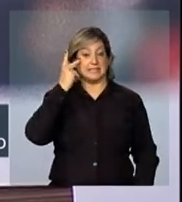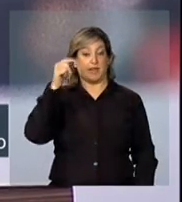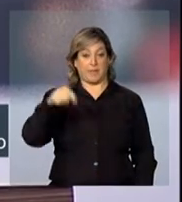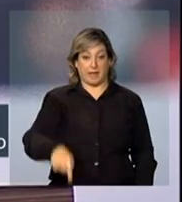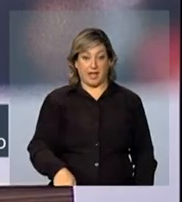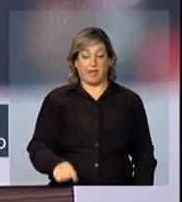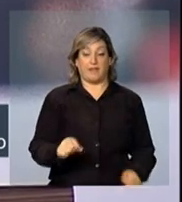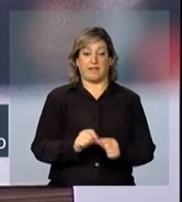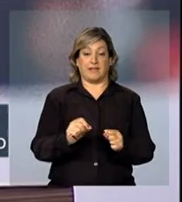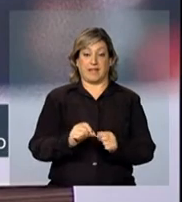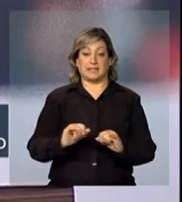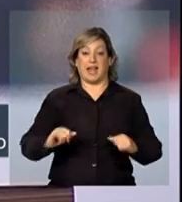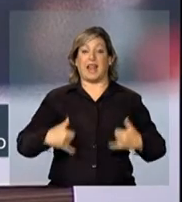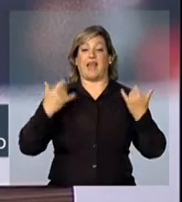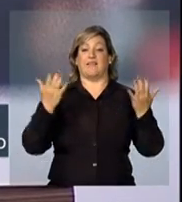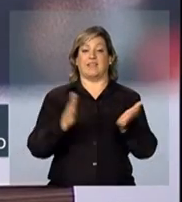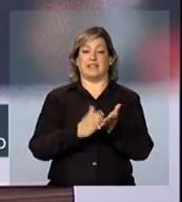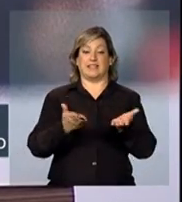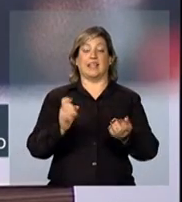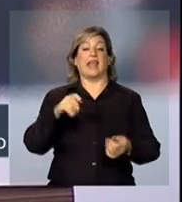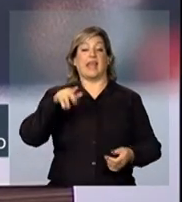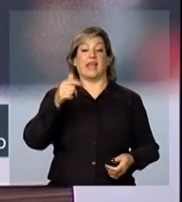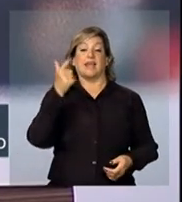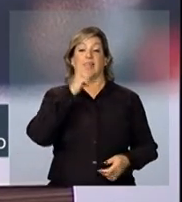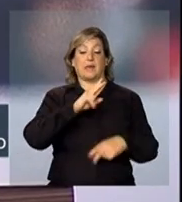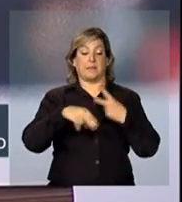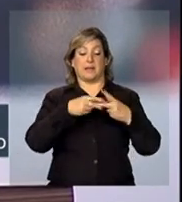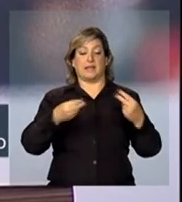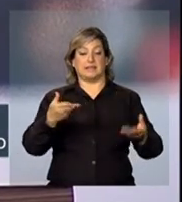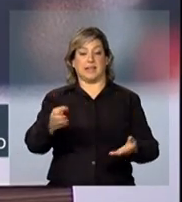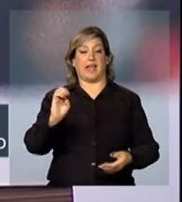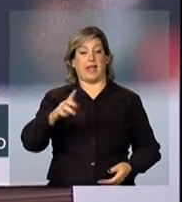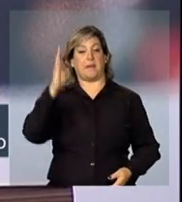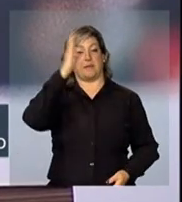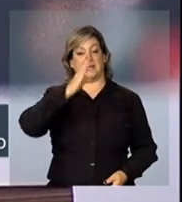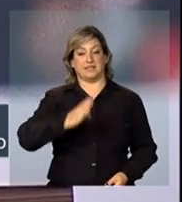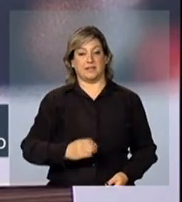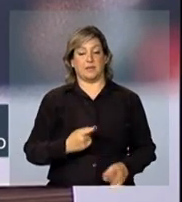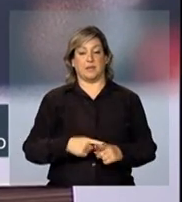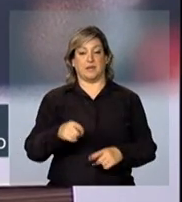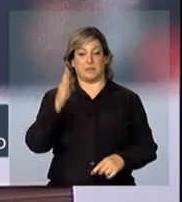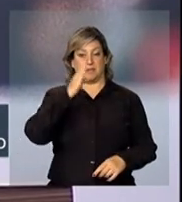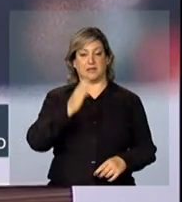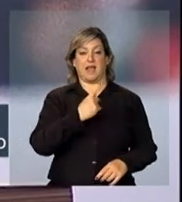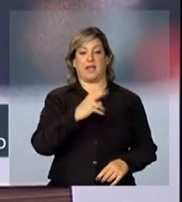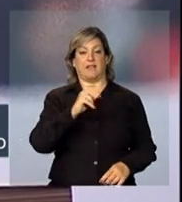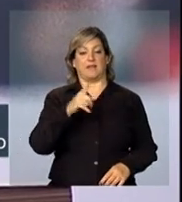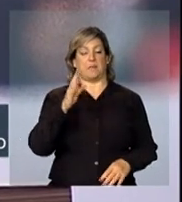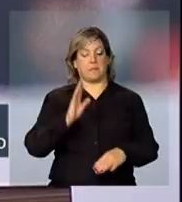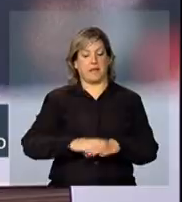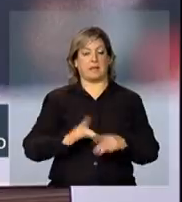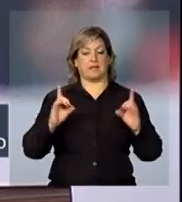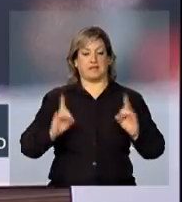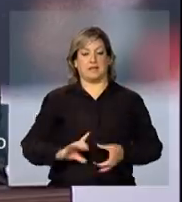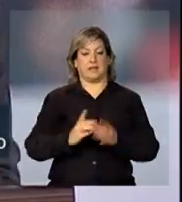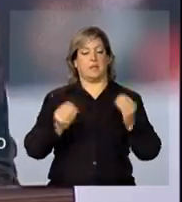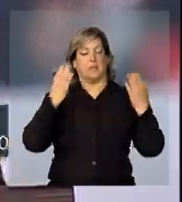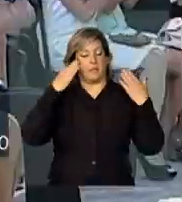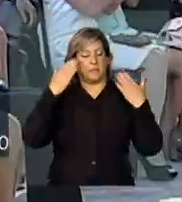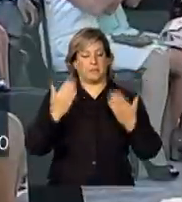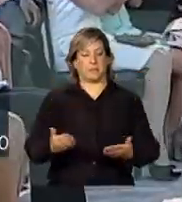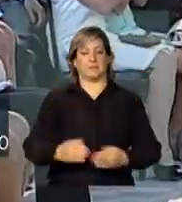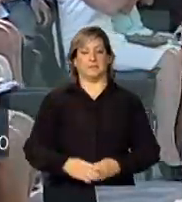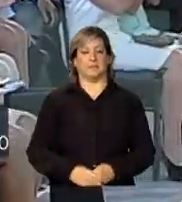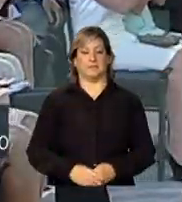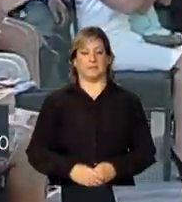Paulo faz aniversário e quem ganha o presente ao Brasil Brasil e a cada vez mais paraolímpico Muito obrigado